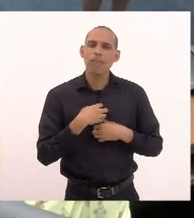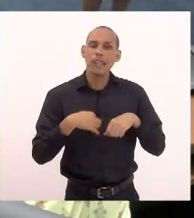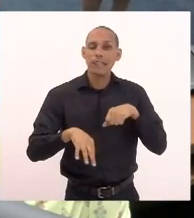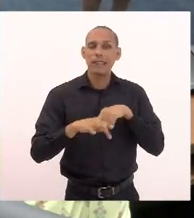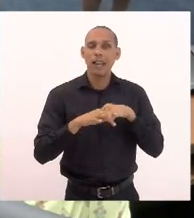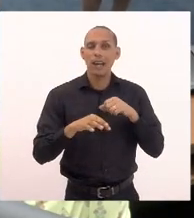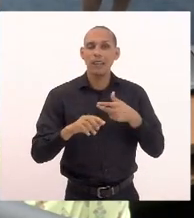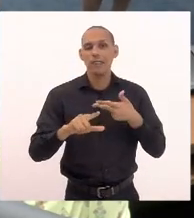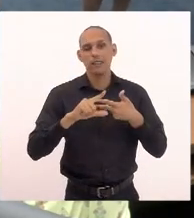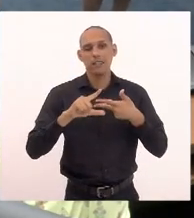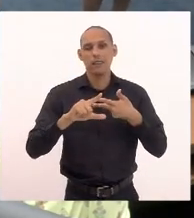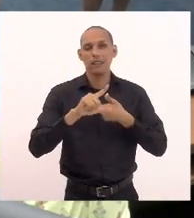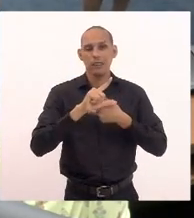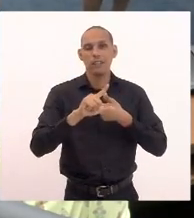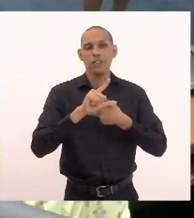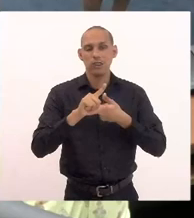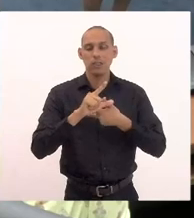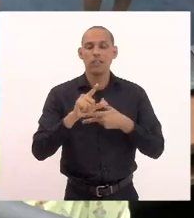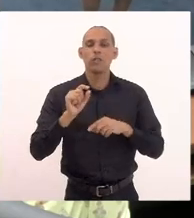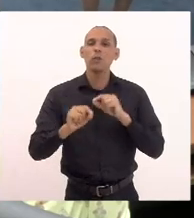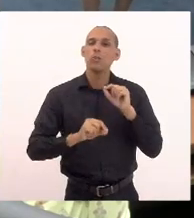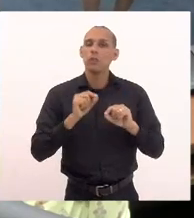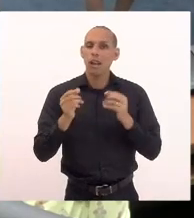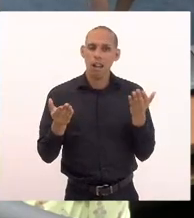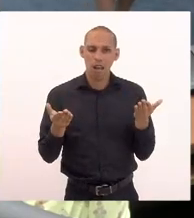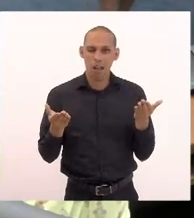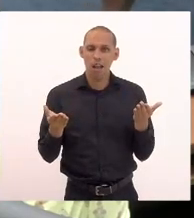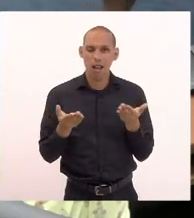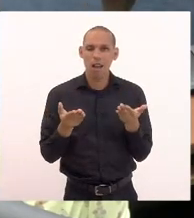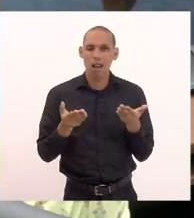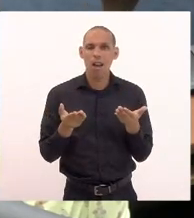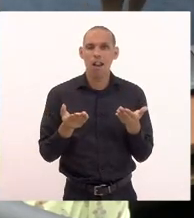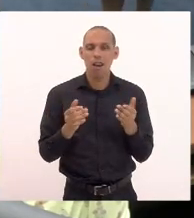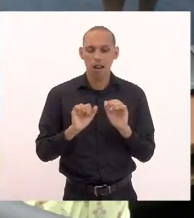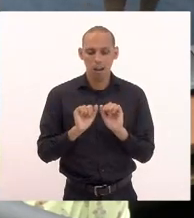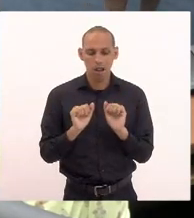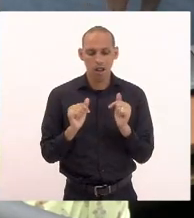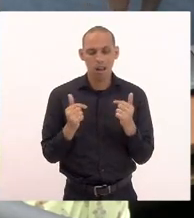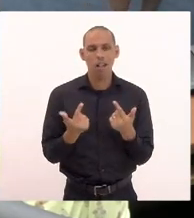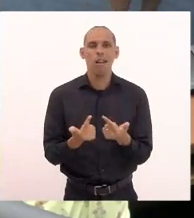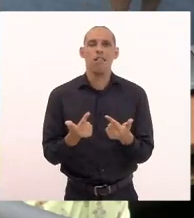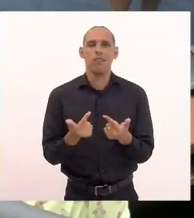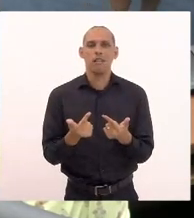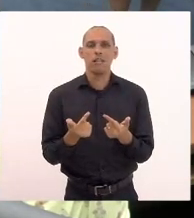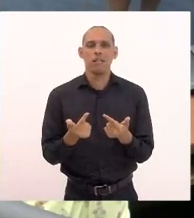legislativa, né? O quanto que é fundamental nesse momento que a Alerj